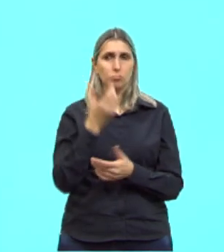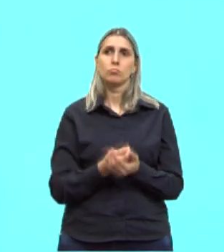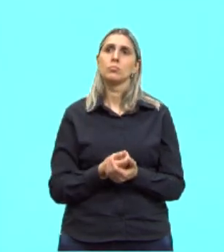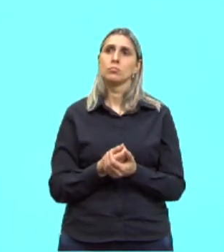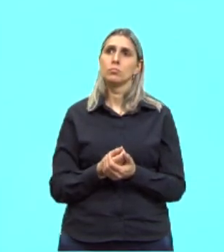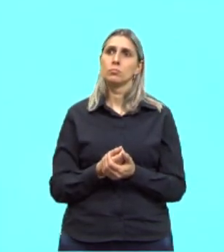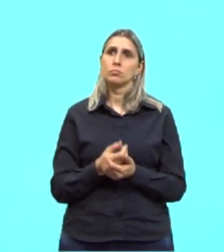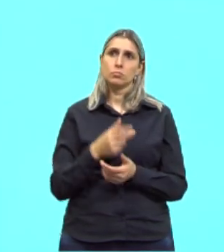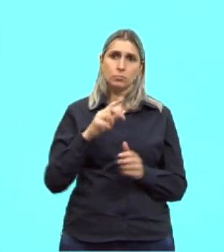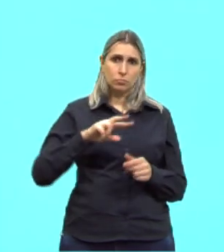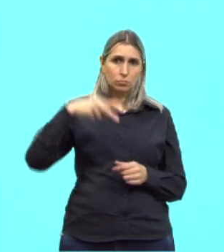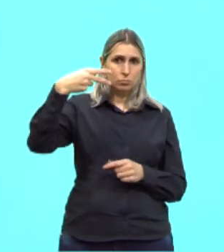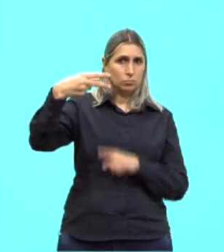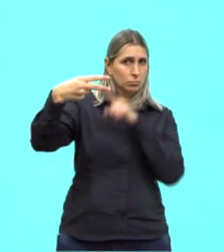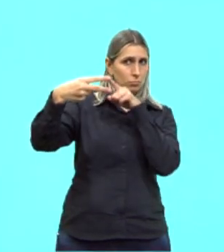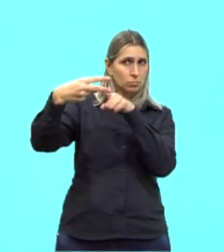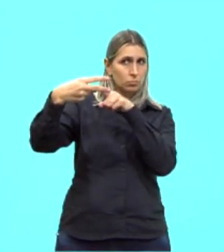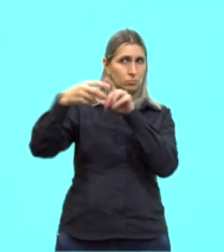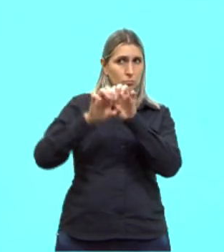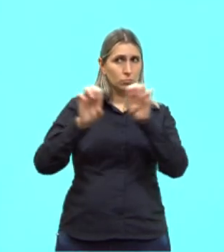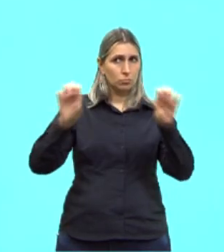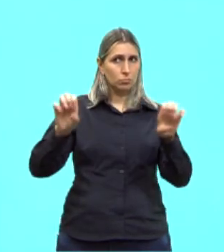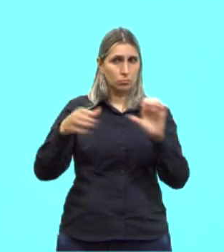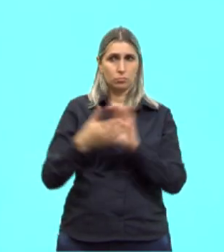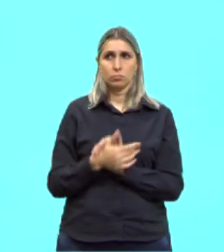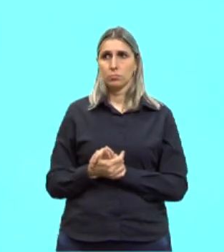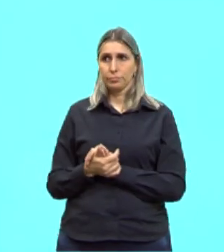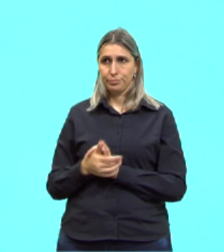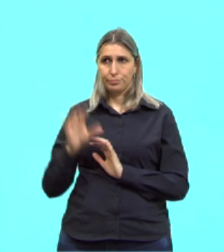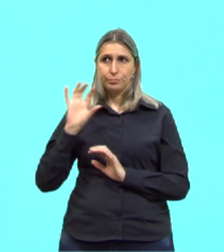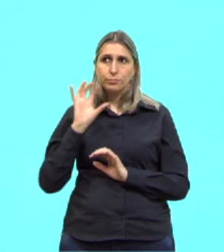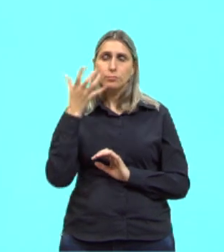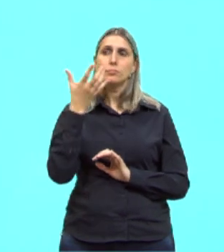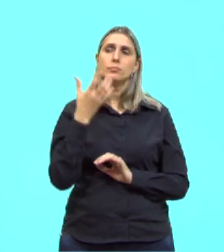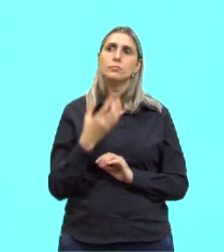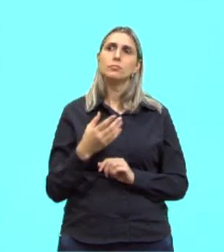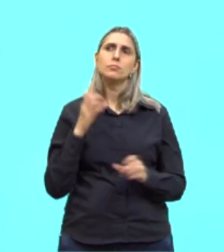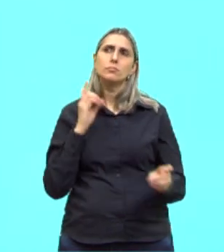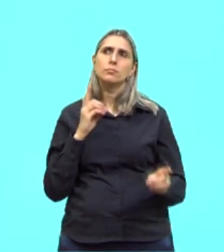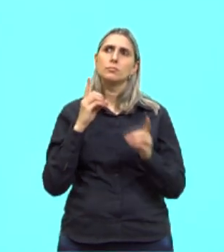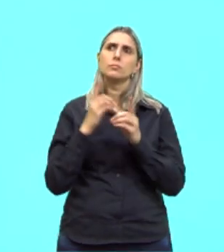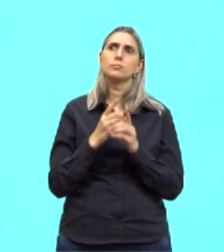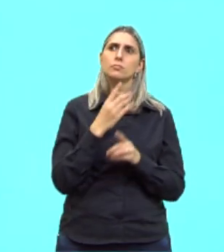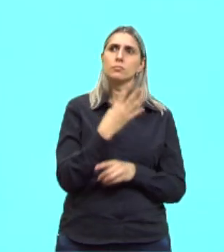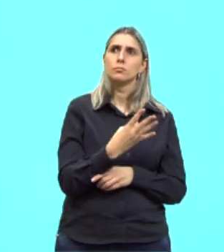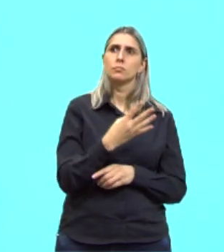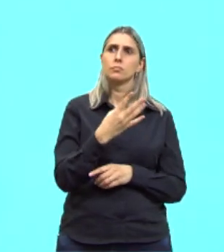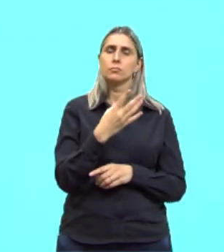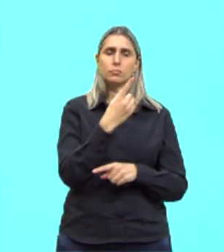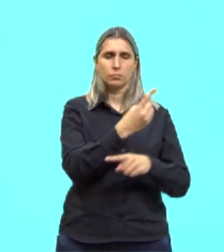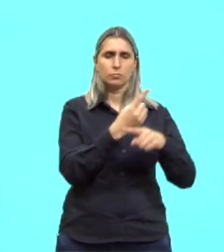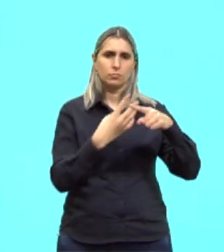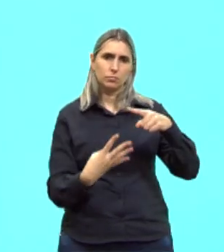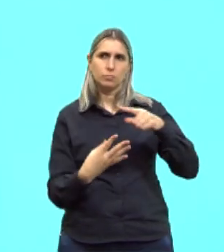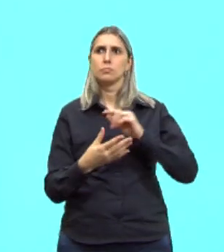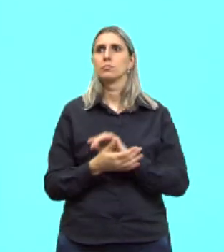equação do segundo grau. Resolvi a equação e achei 4 e 1